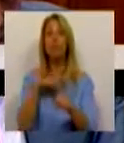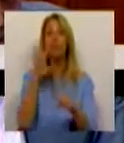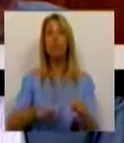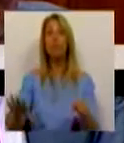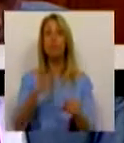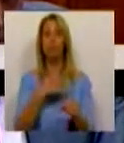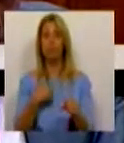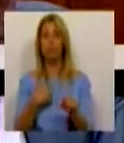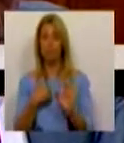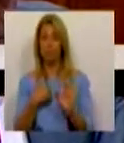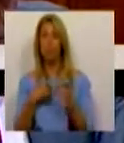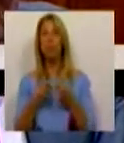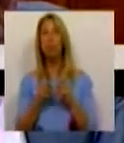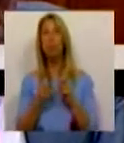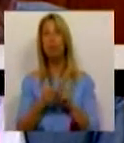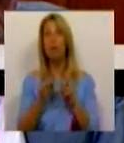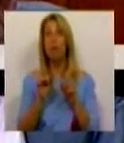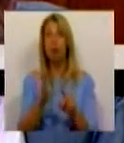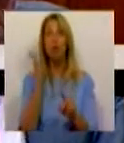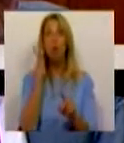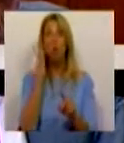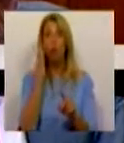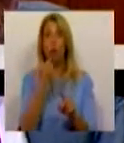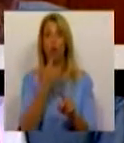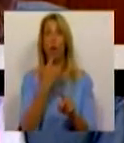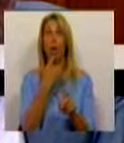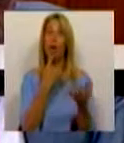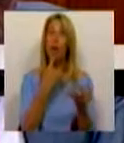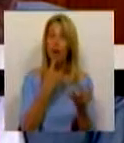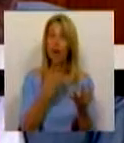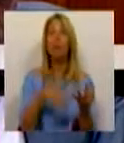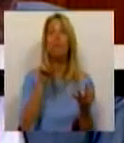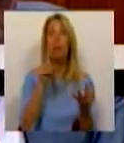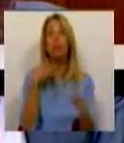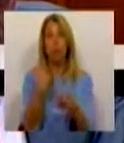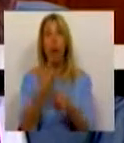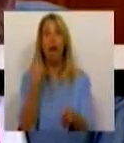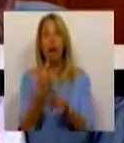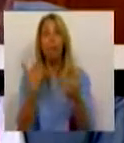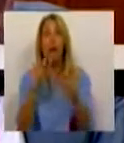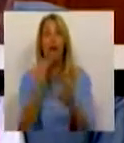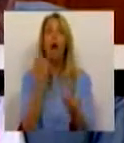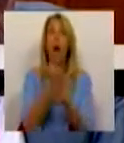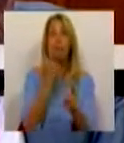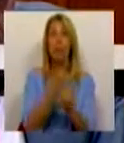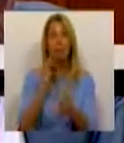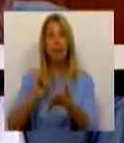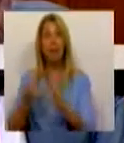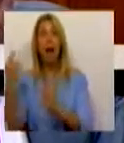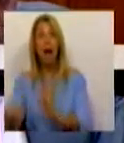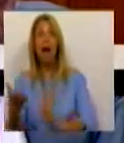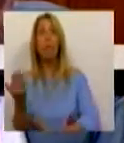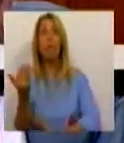problema é que estes números, sendo imensos, são ainda insuficientes para responder às muitas necessidades que se foram